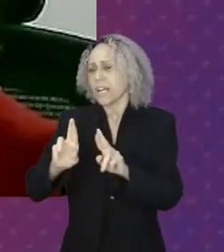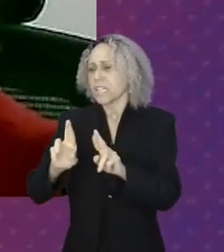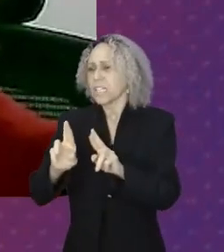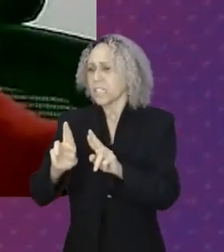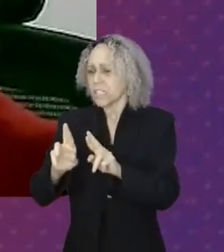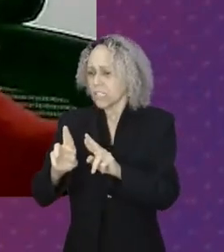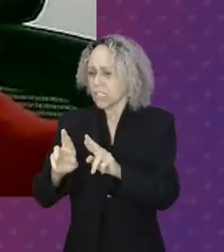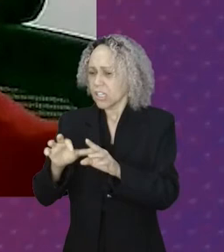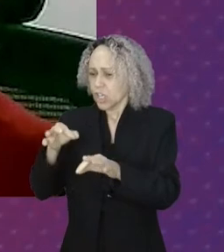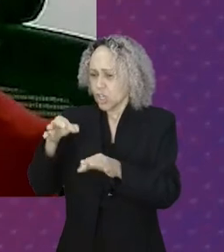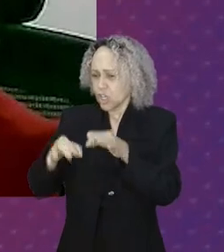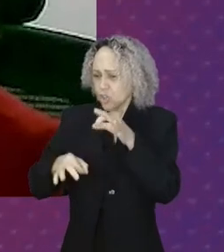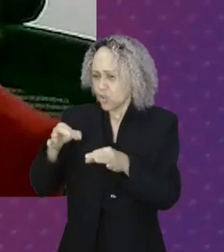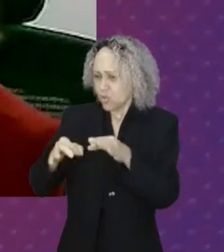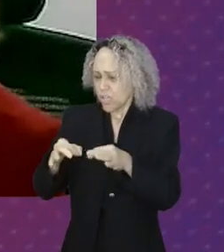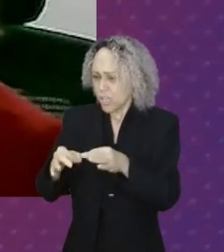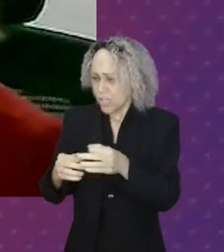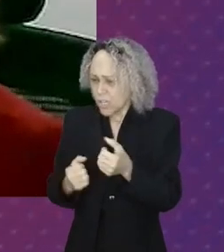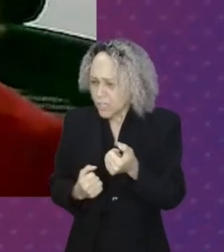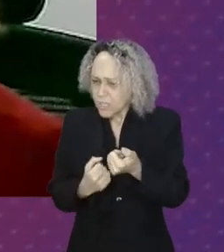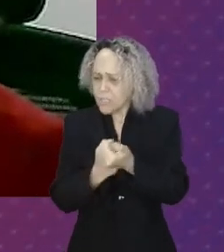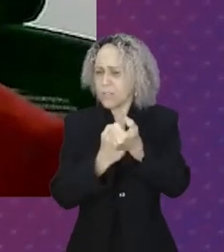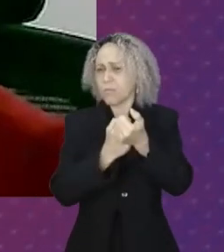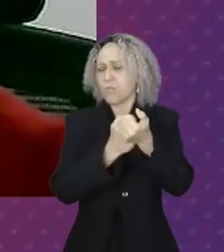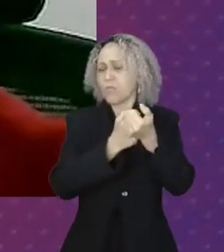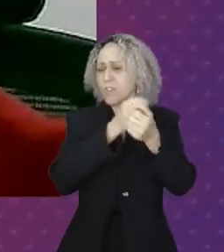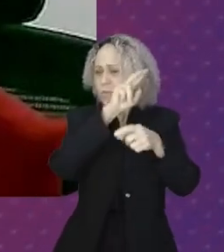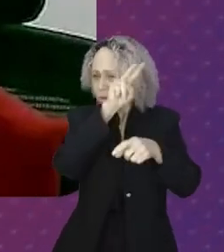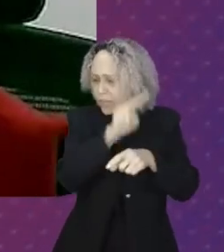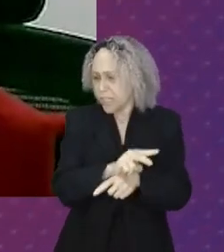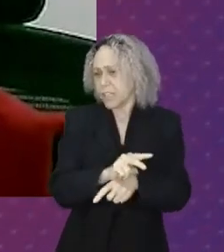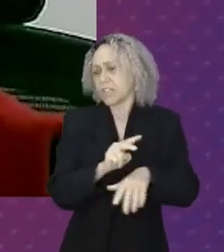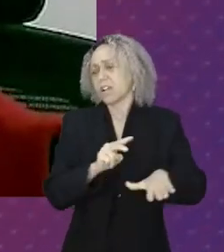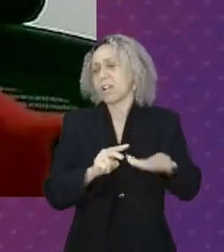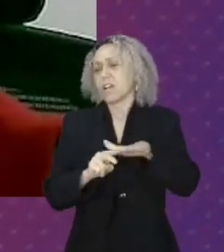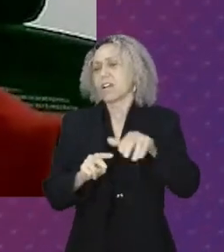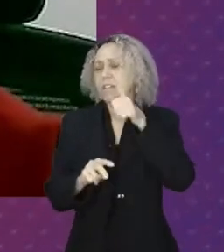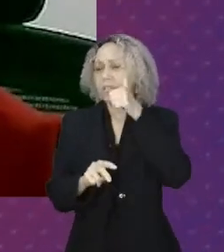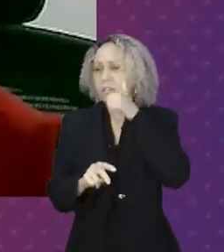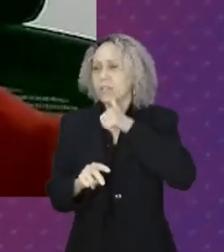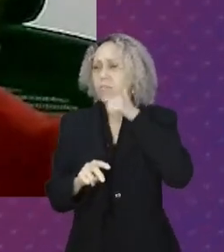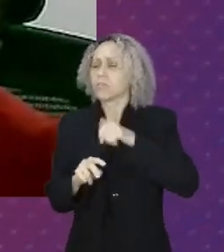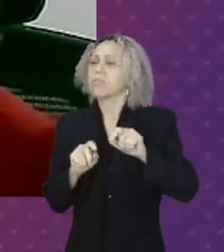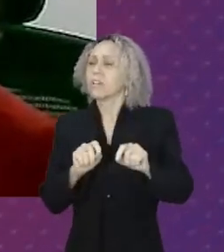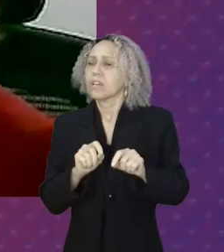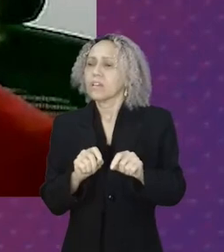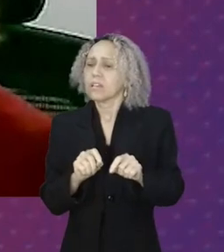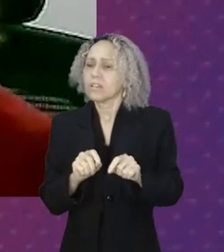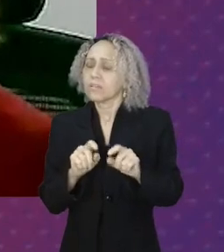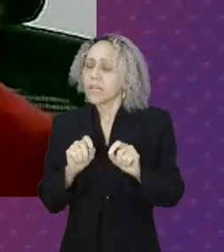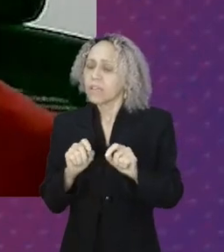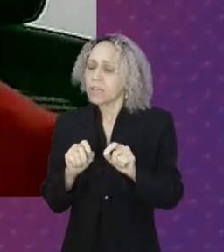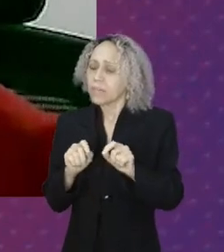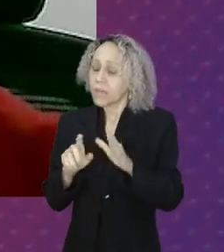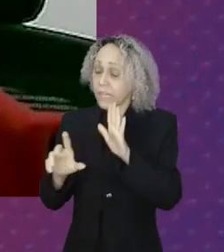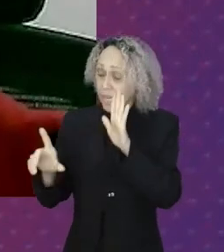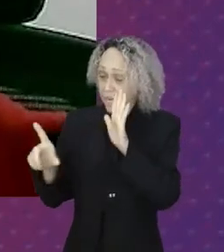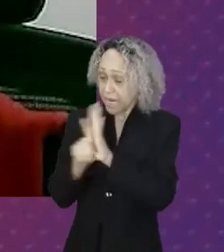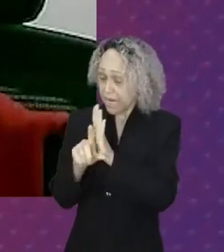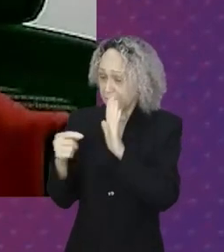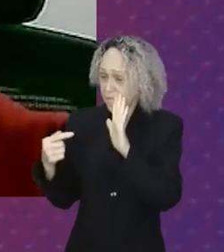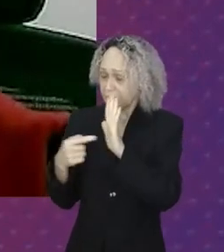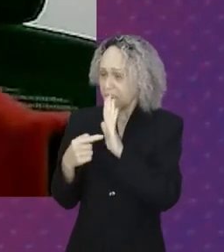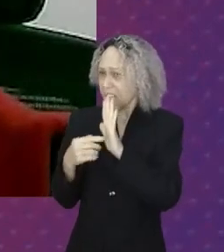mulheres e de efetivação desta lei que é